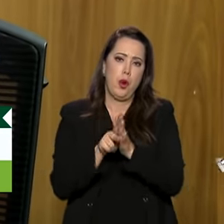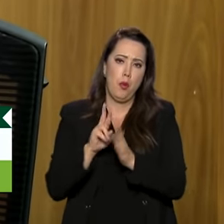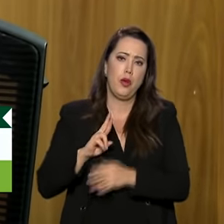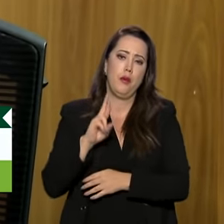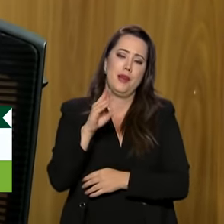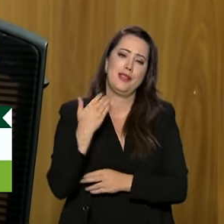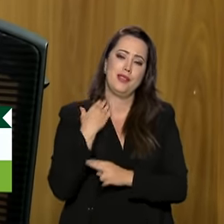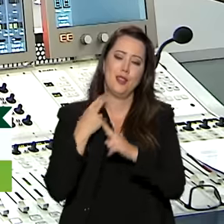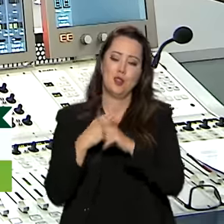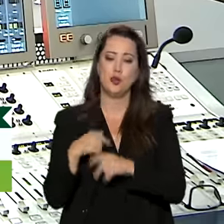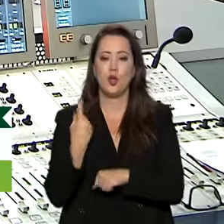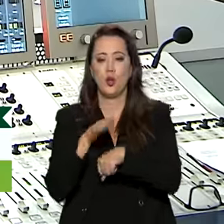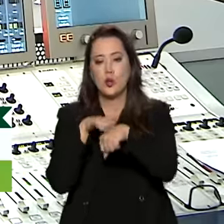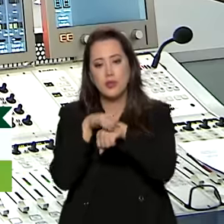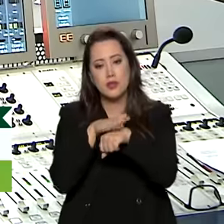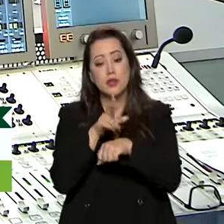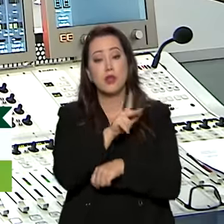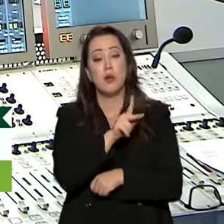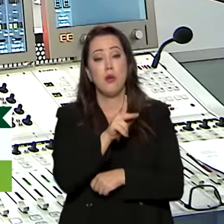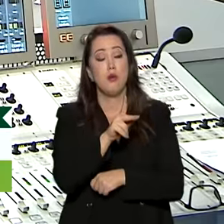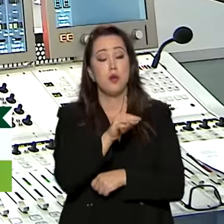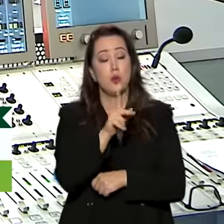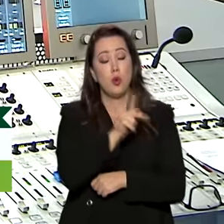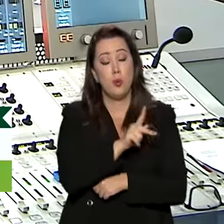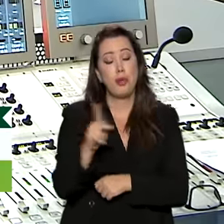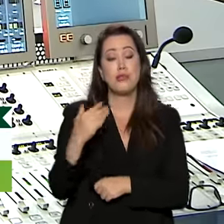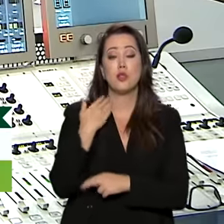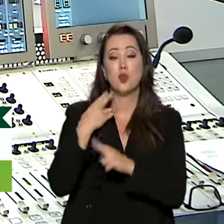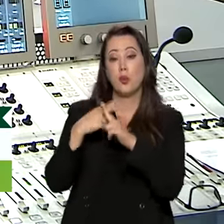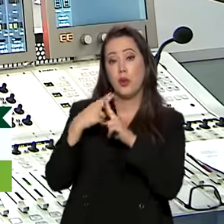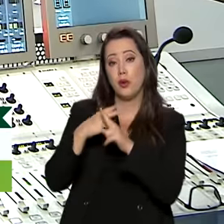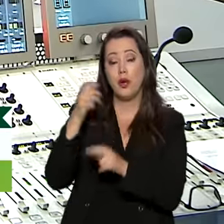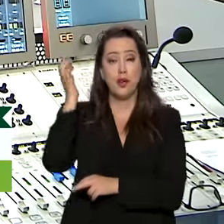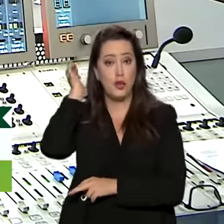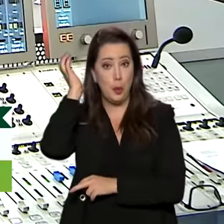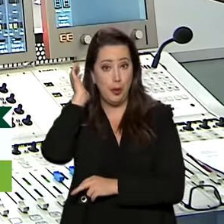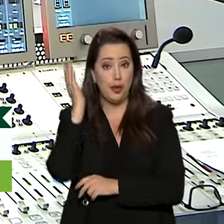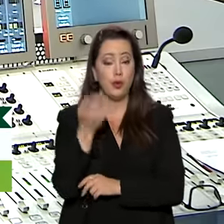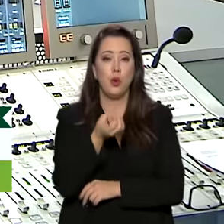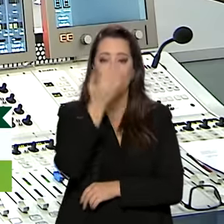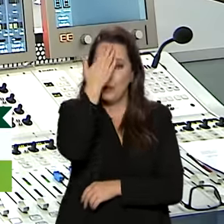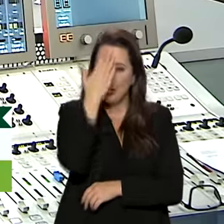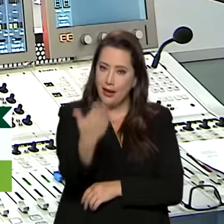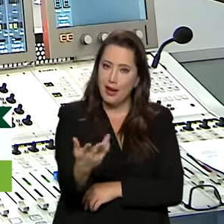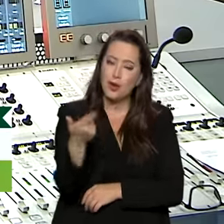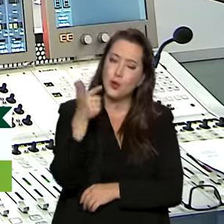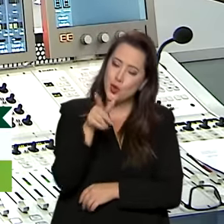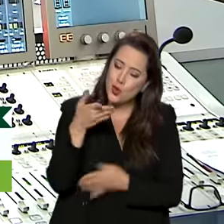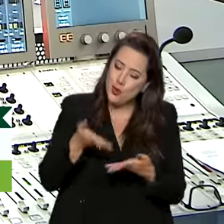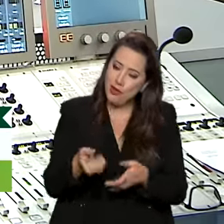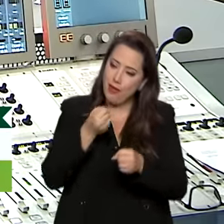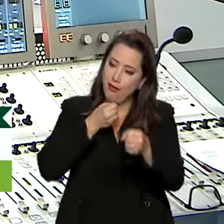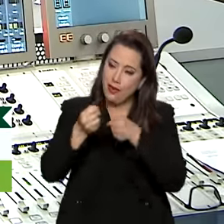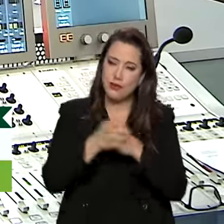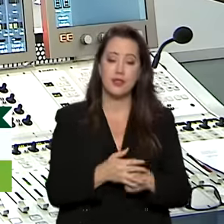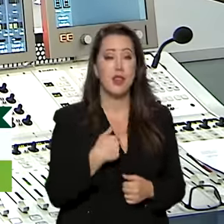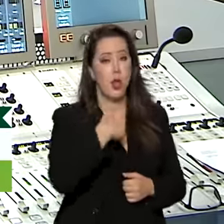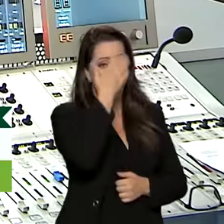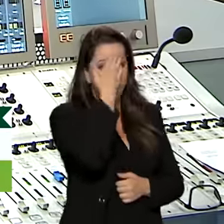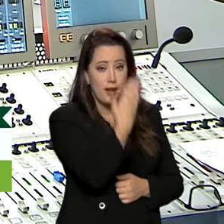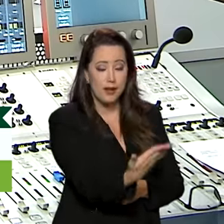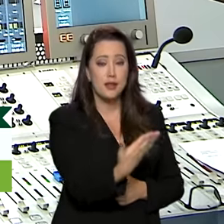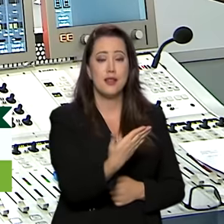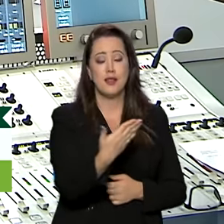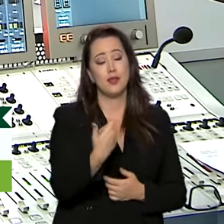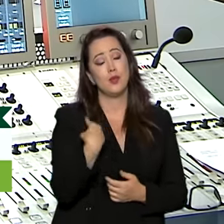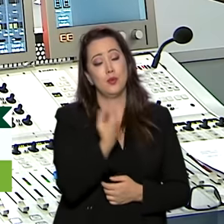conversamos com Pedro Guimarães presidente da Caixa Econômica Federal muito obrigada por mais uma entrevista que a voz do Brasil Presidente muito obrigada